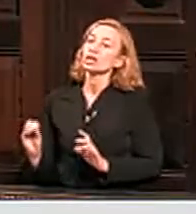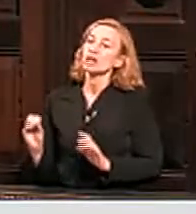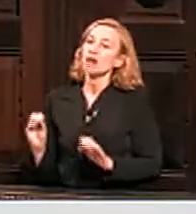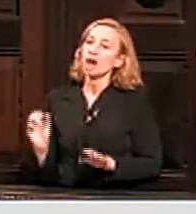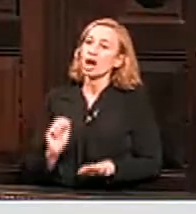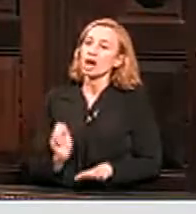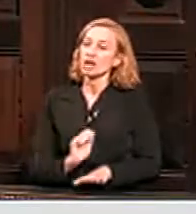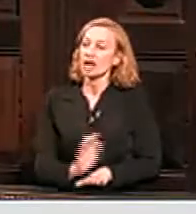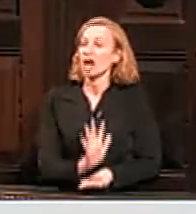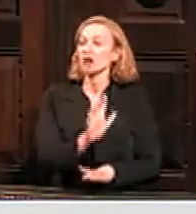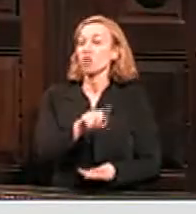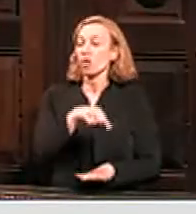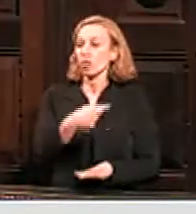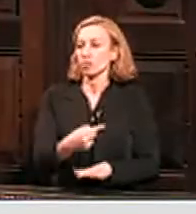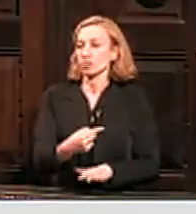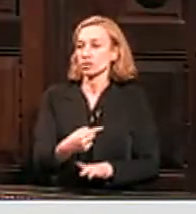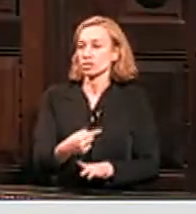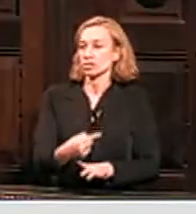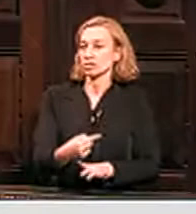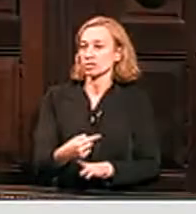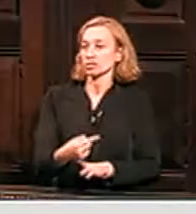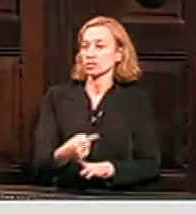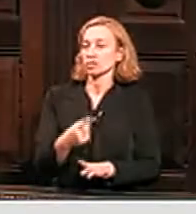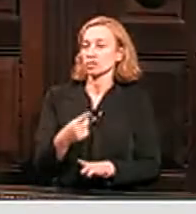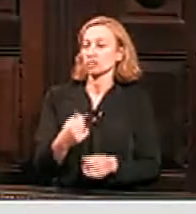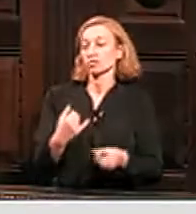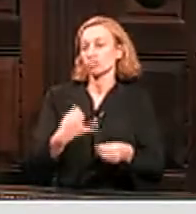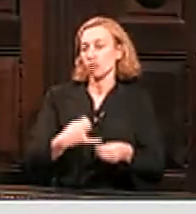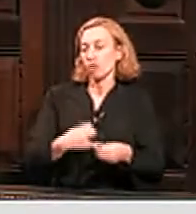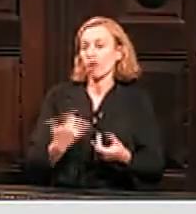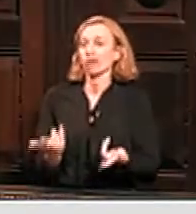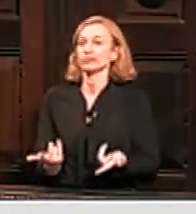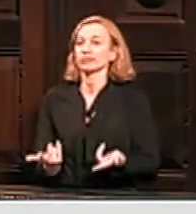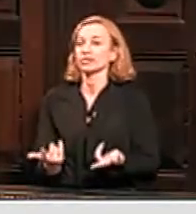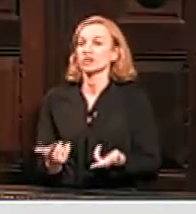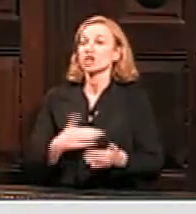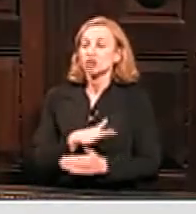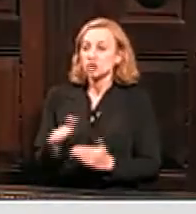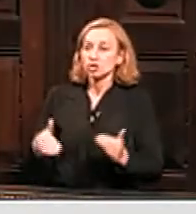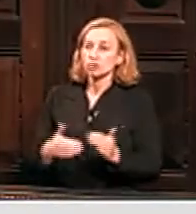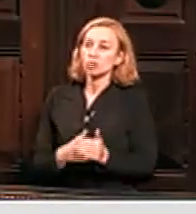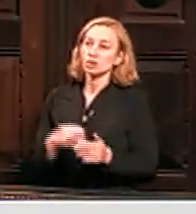petróleo, que é uma produção que a gente tem que superar para os combustíveis renováveis, mas de toda a nossa matriz energética.